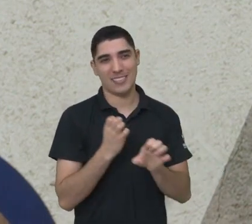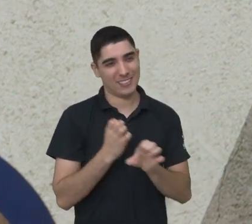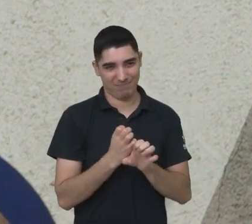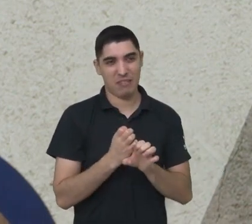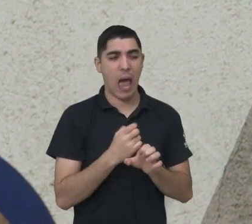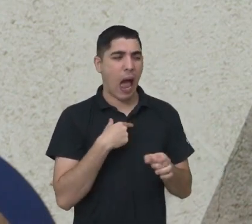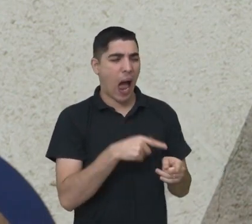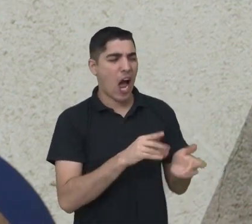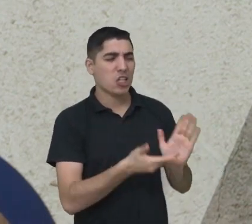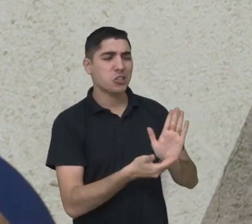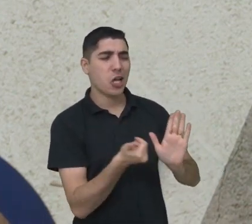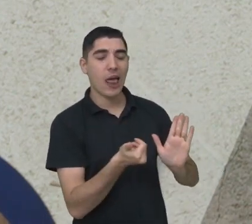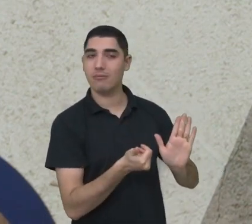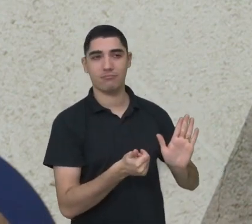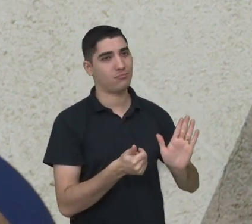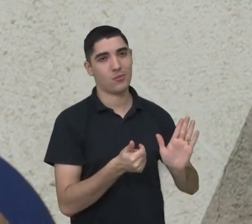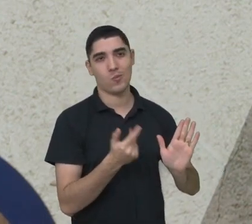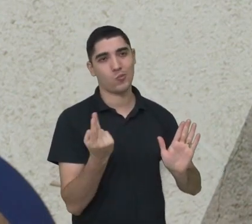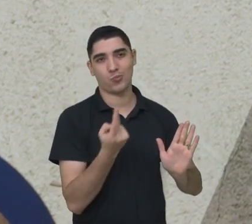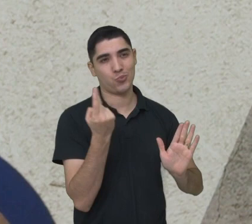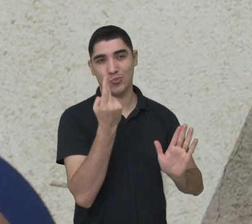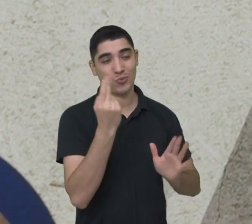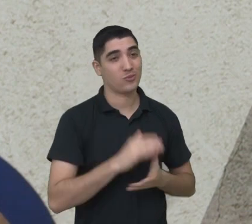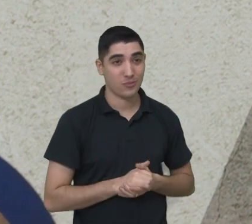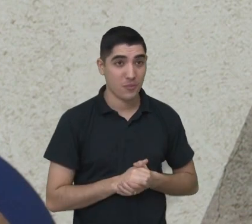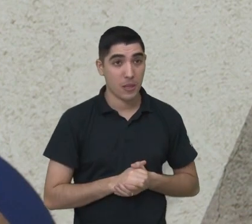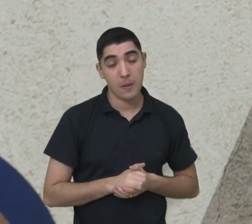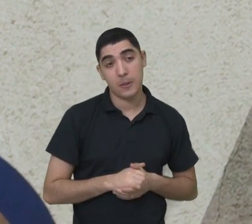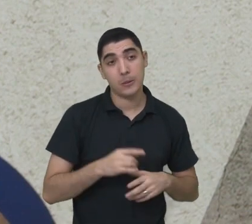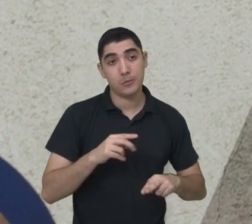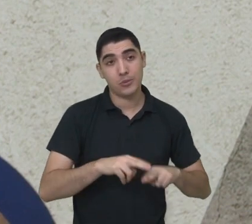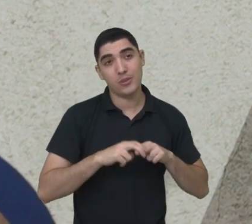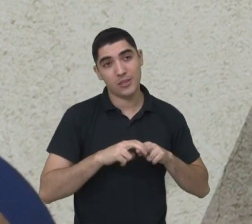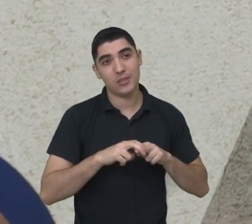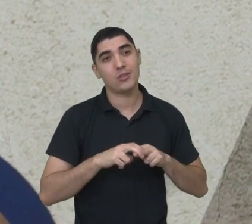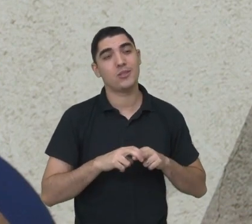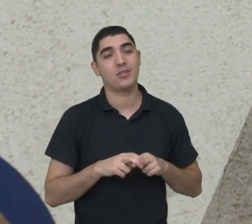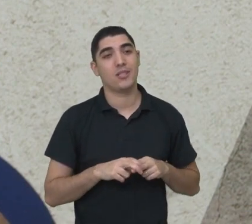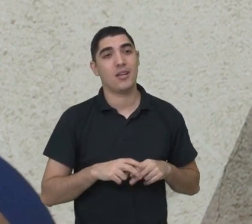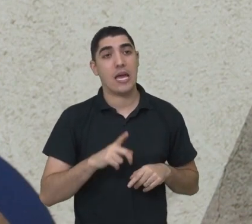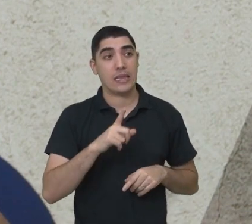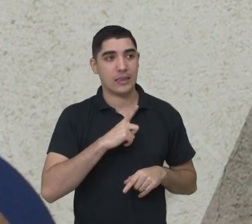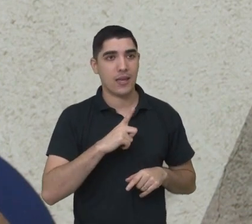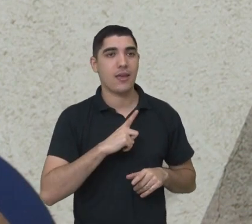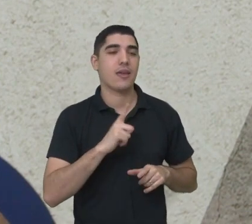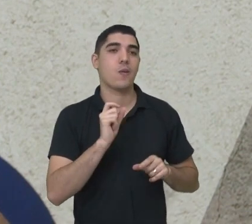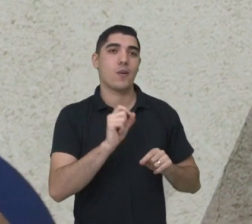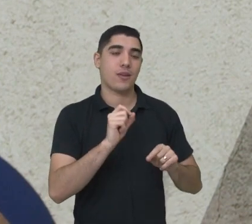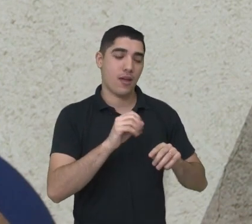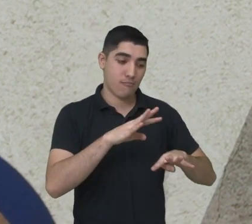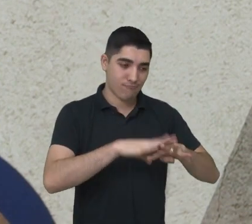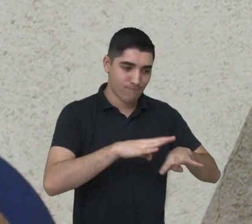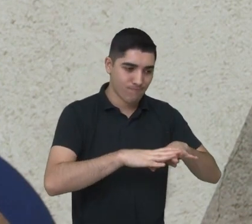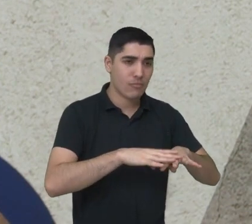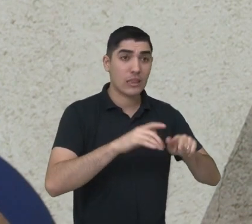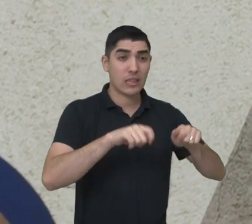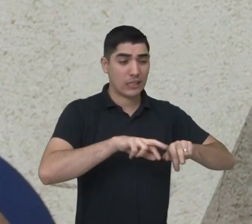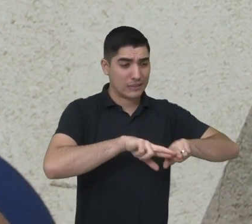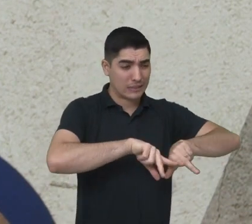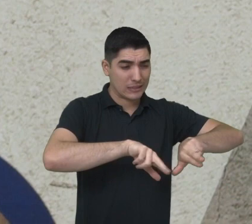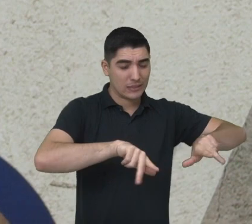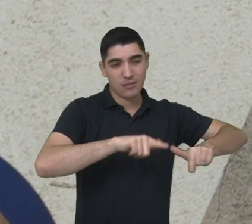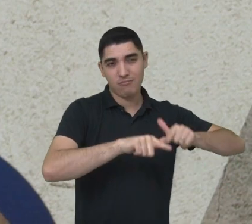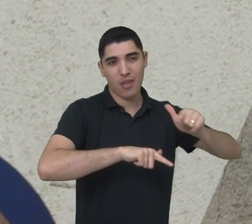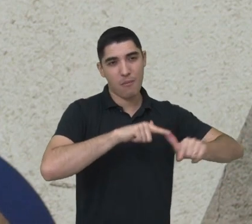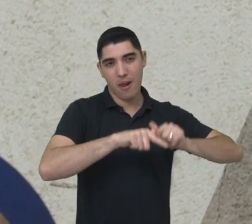mas como nós estamos falando da engenharia de produção, ele tem aí, né, uma amplitude dentro da atuação muito grande, então